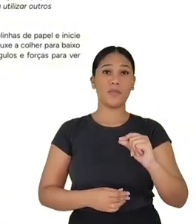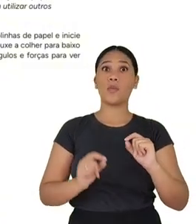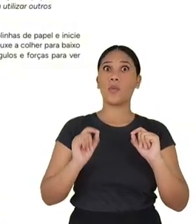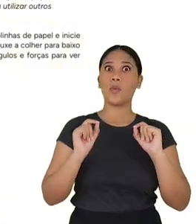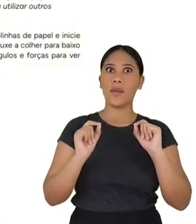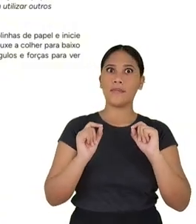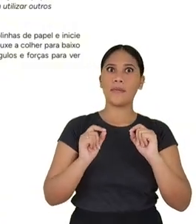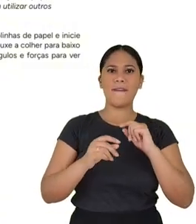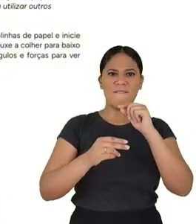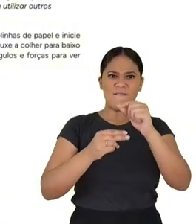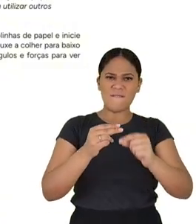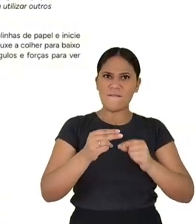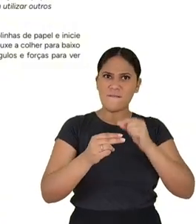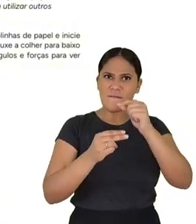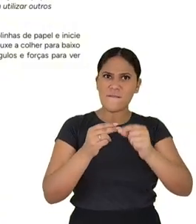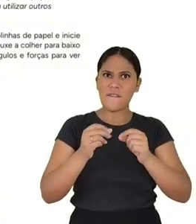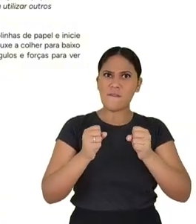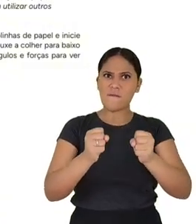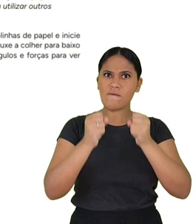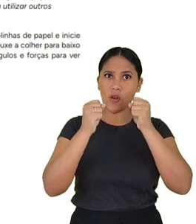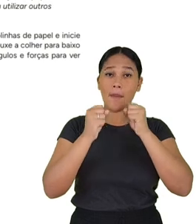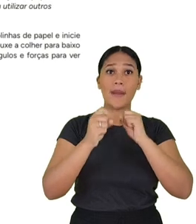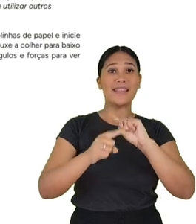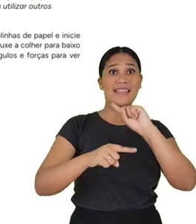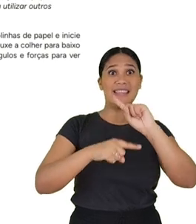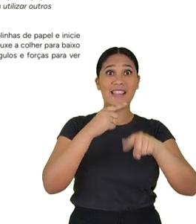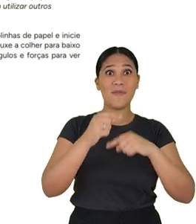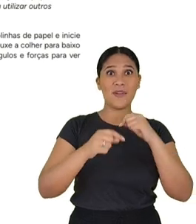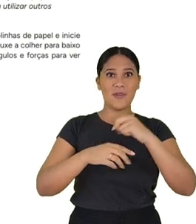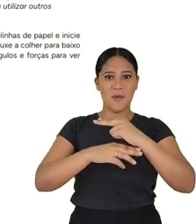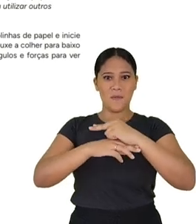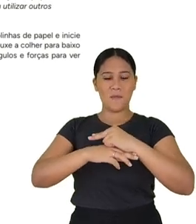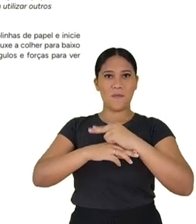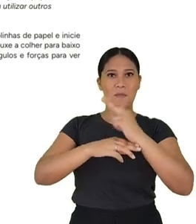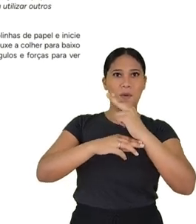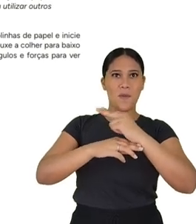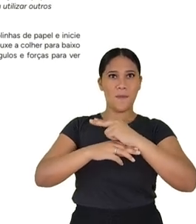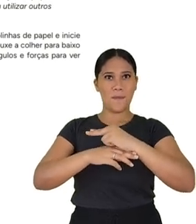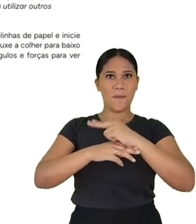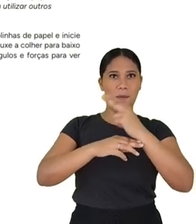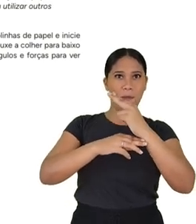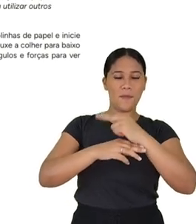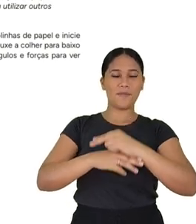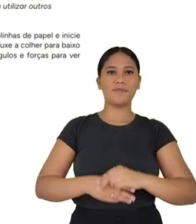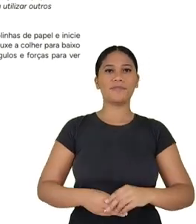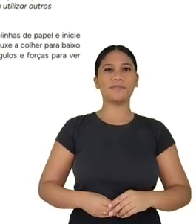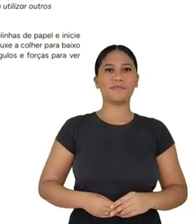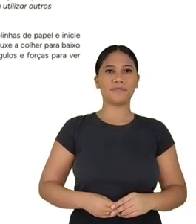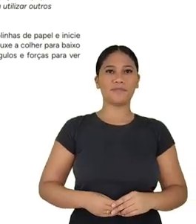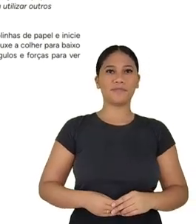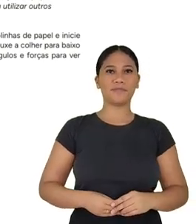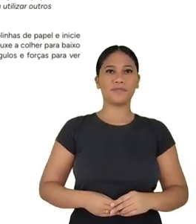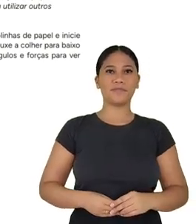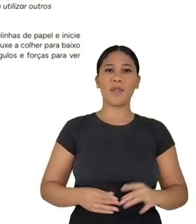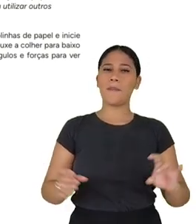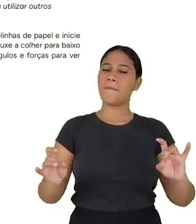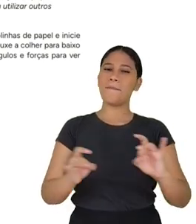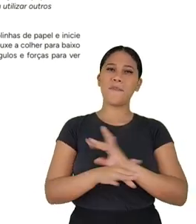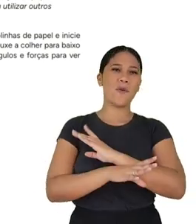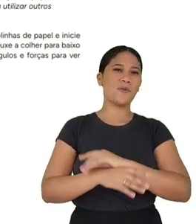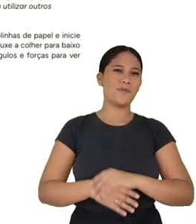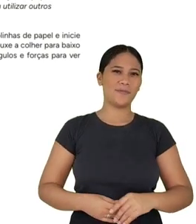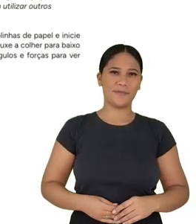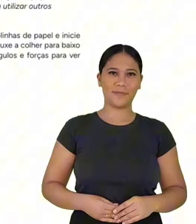pinça e um no meio. Prenda-os assim para que a catapulta tenha um movimento de lançamento. Passo 4. A